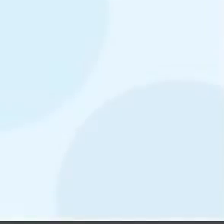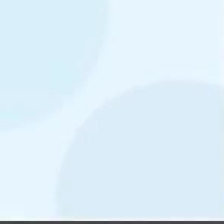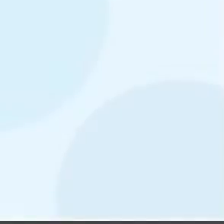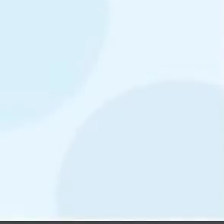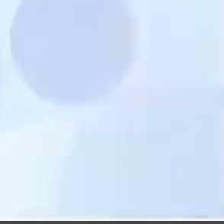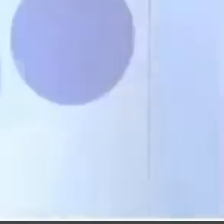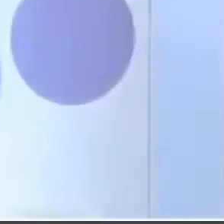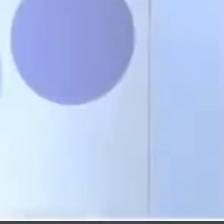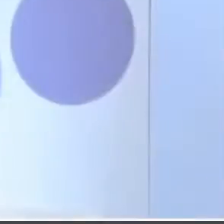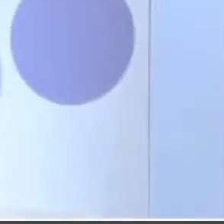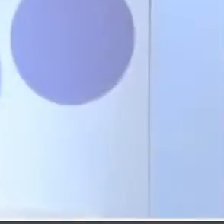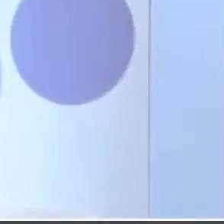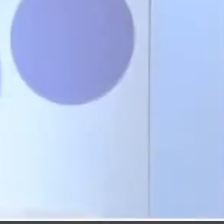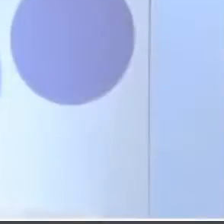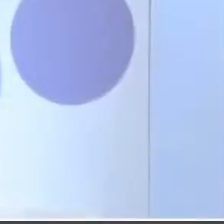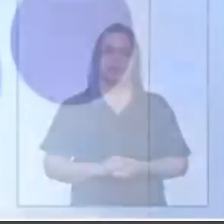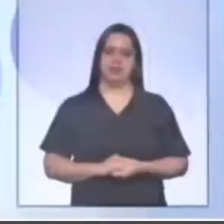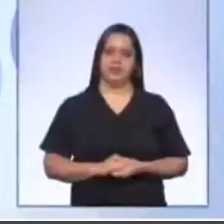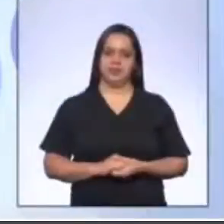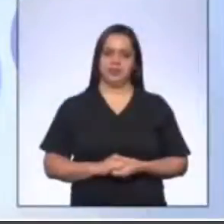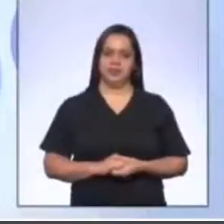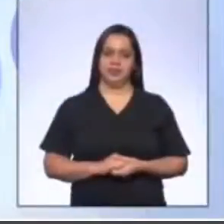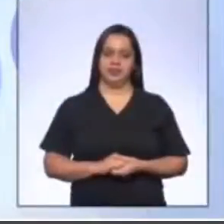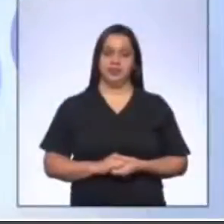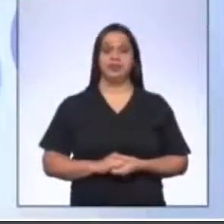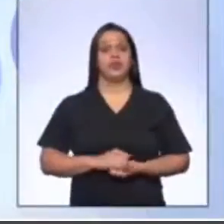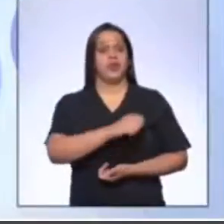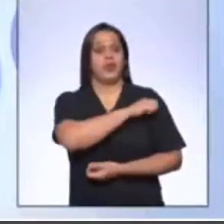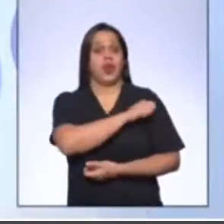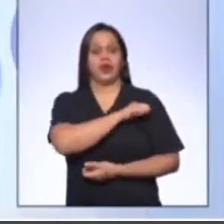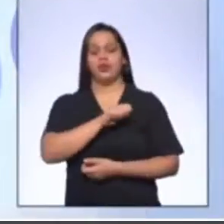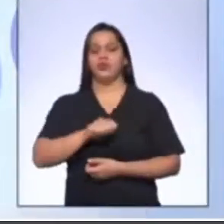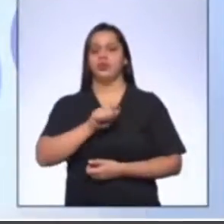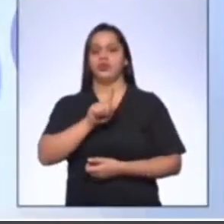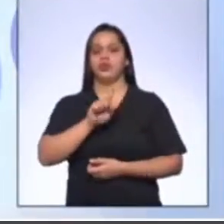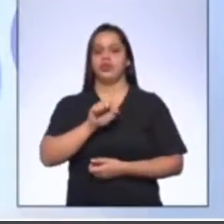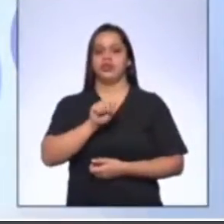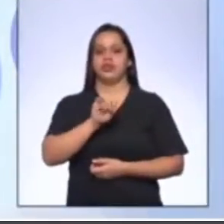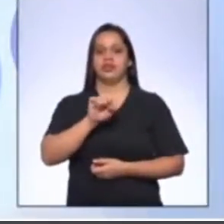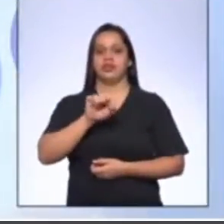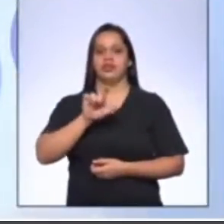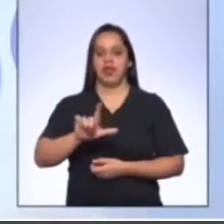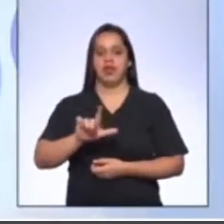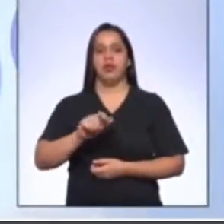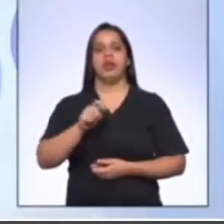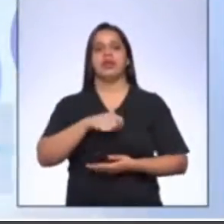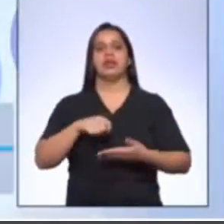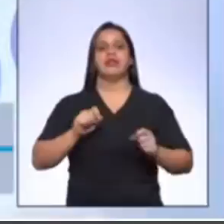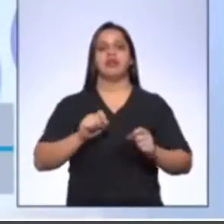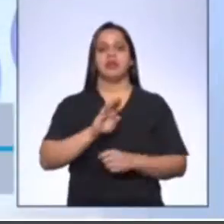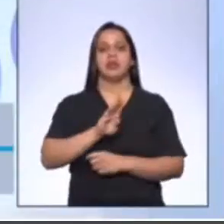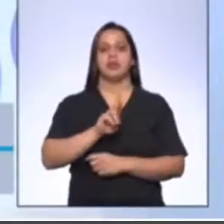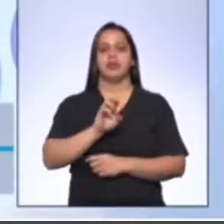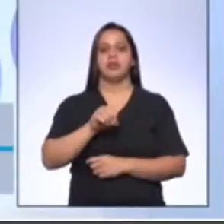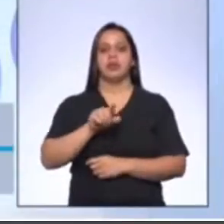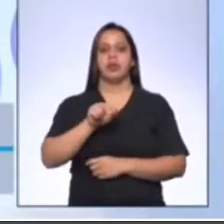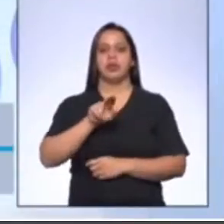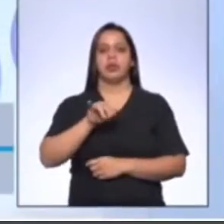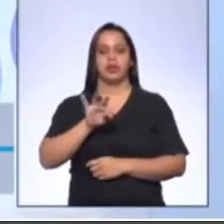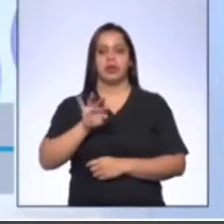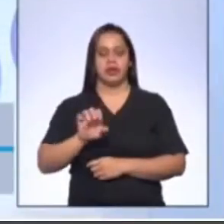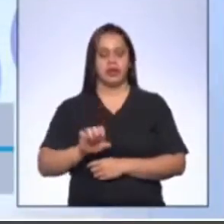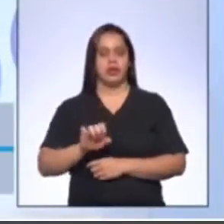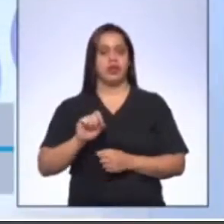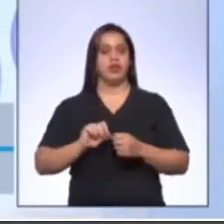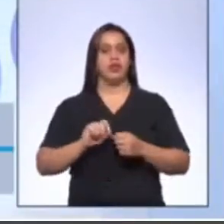o jesiel escreveu bronquite aqui professor e aí eu vou fazer uma má geral que